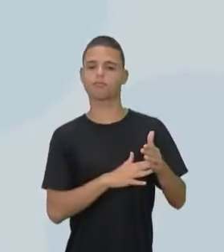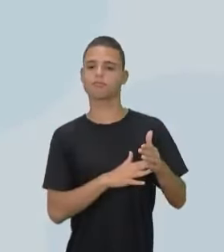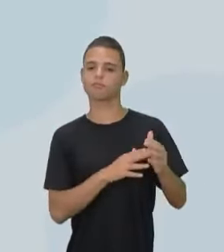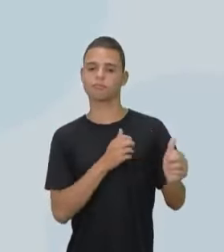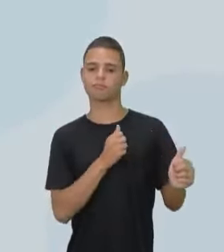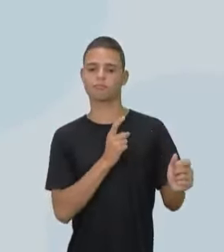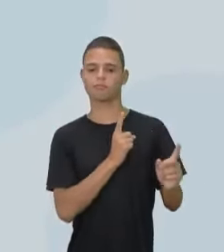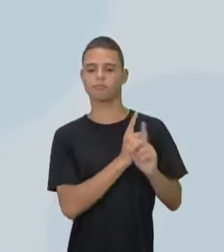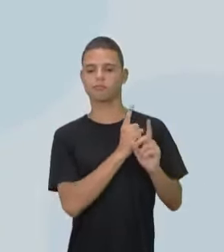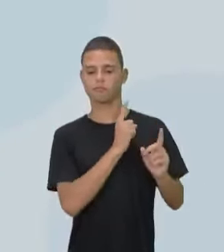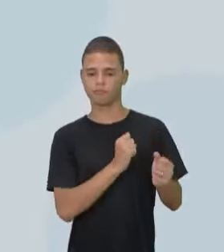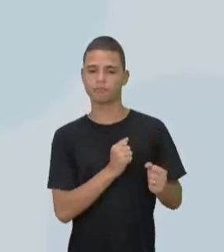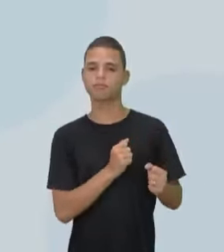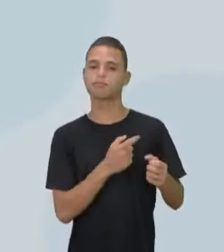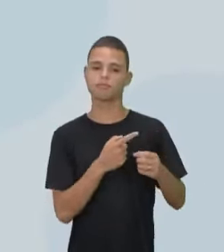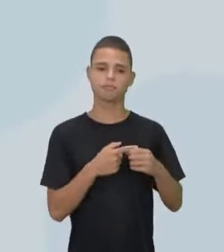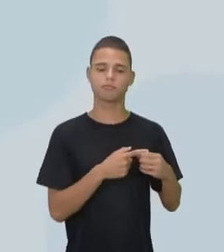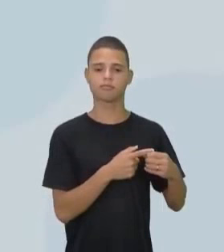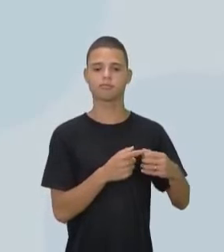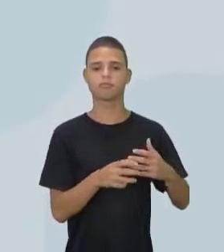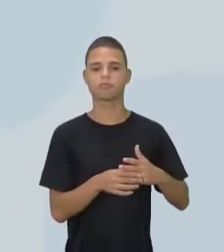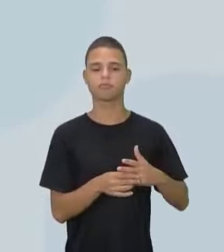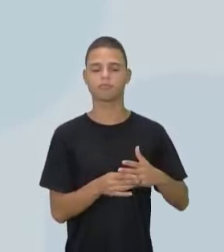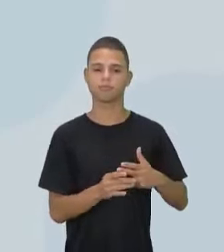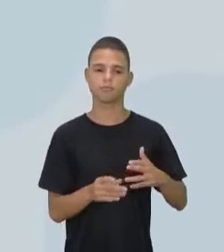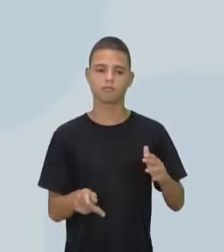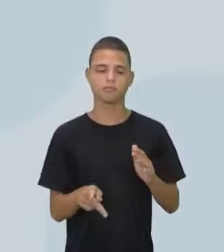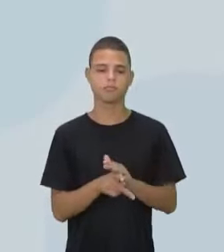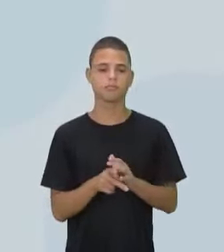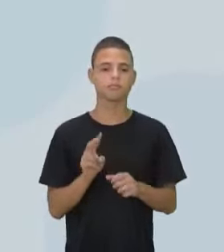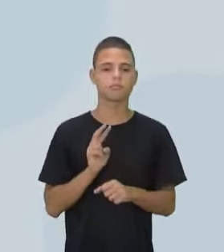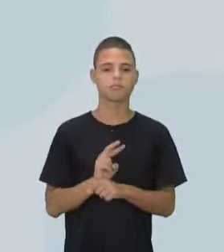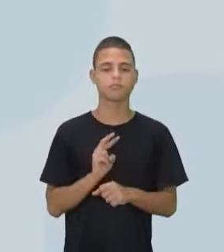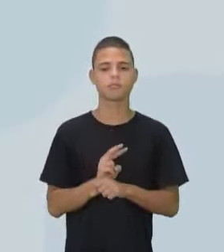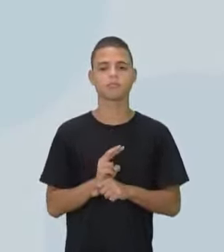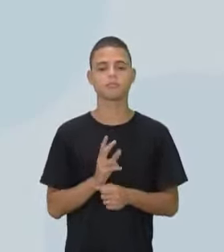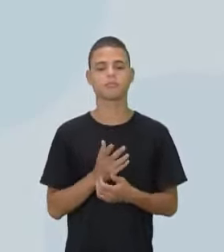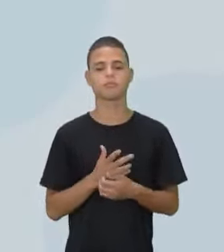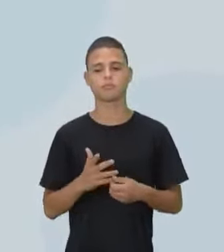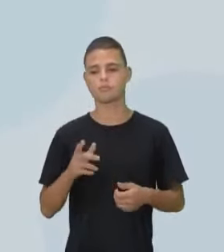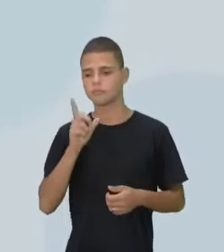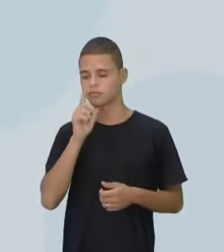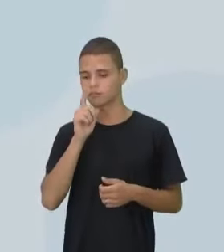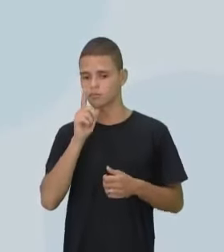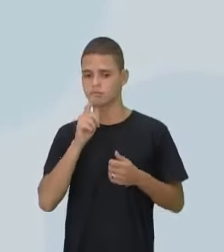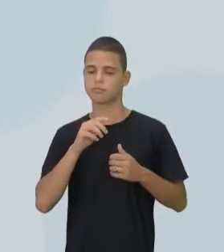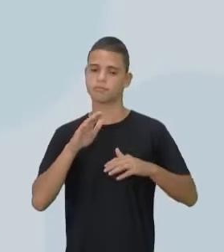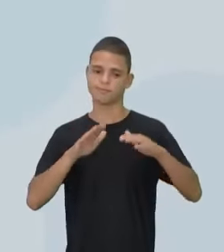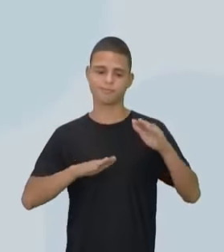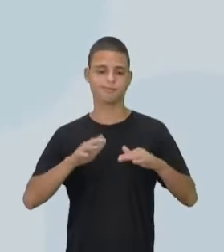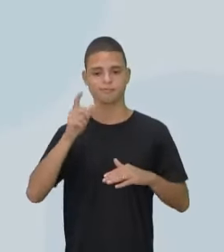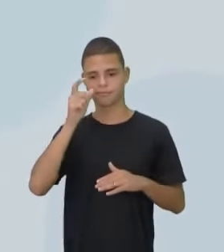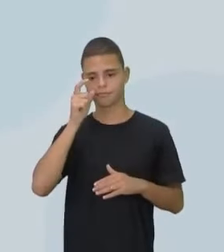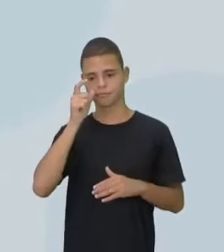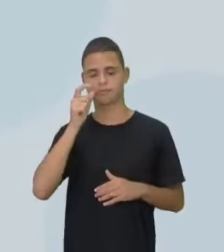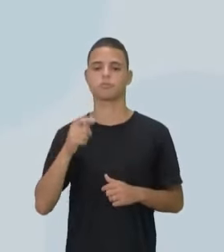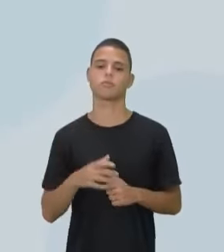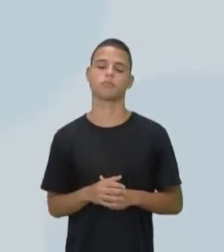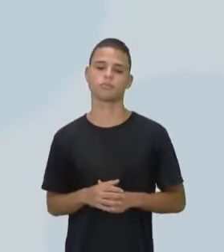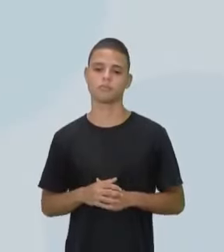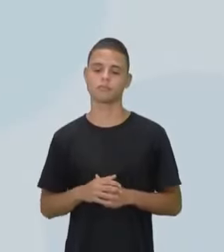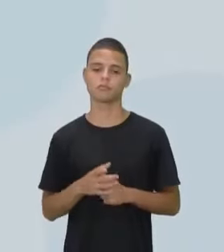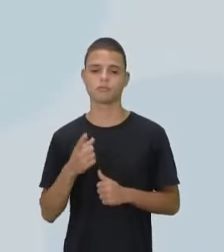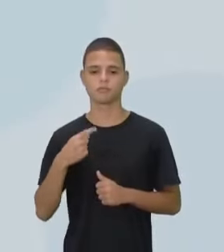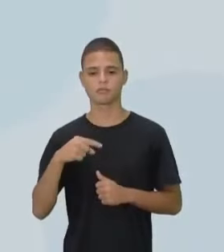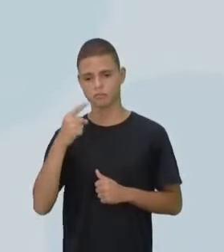Então é uma barragem feita para proteger do efeito do mar, né? Muito interessante. Né? E quando a